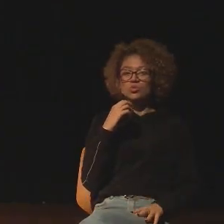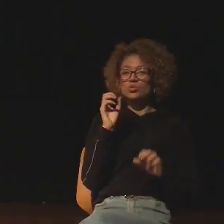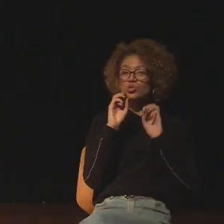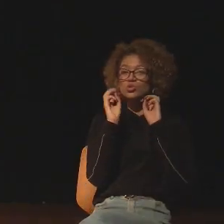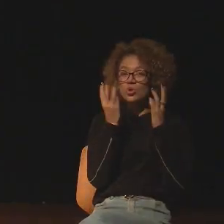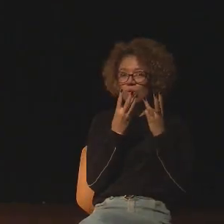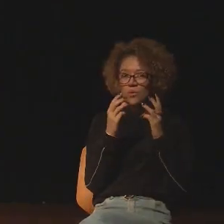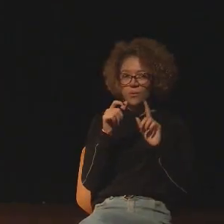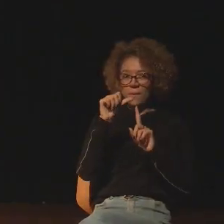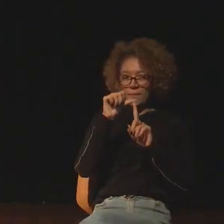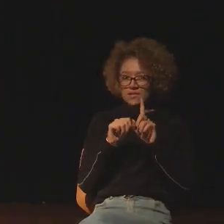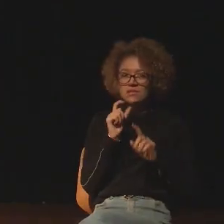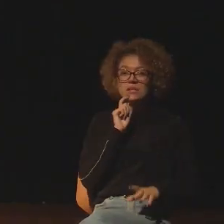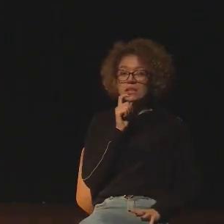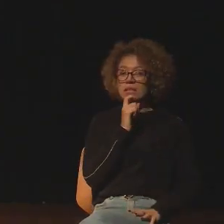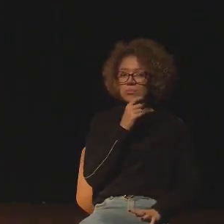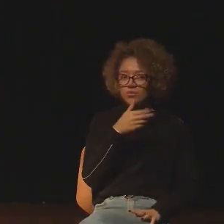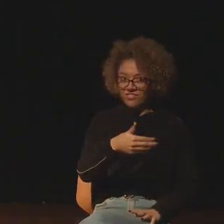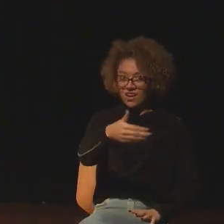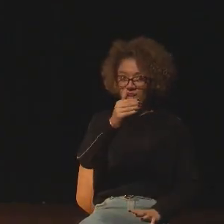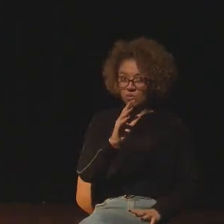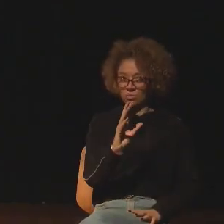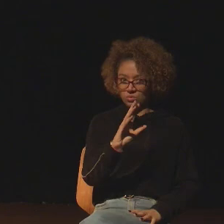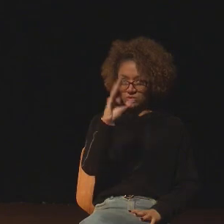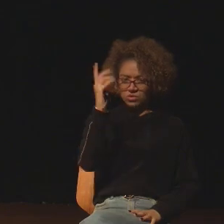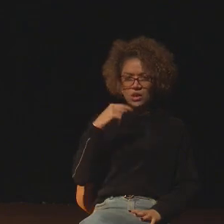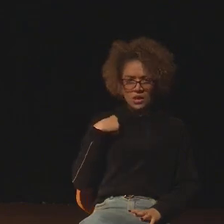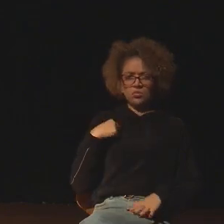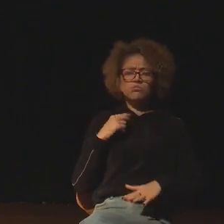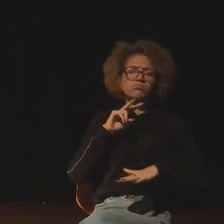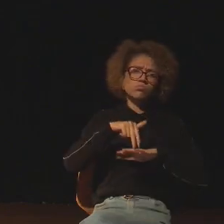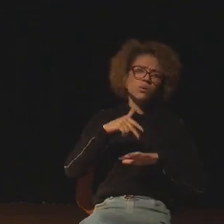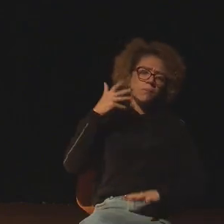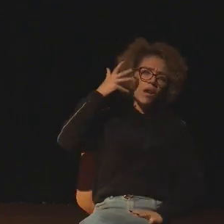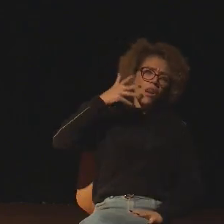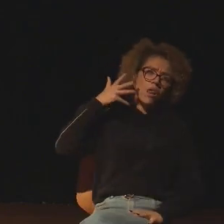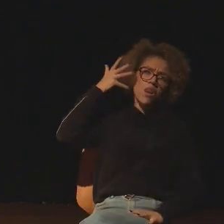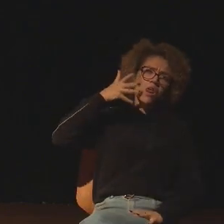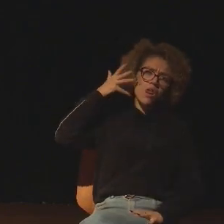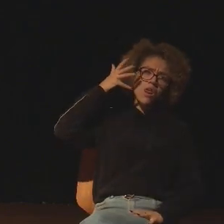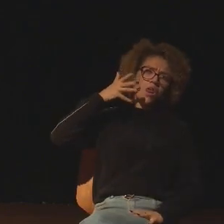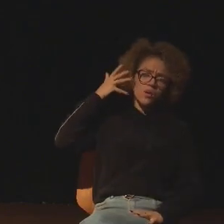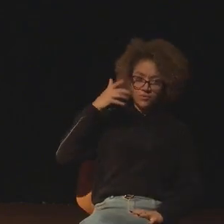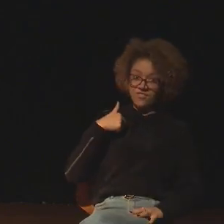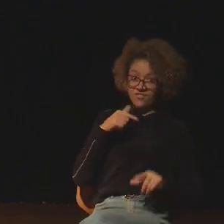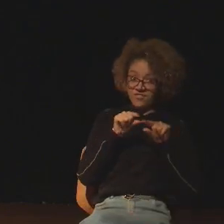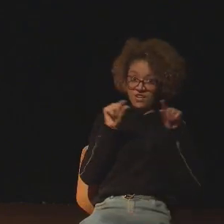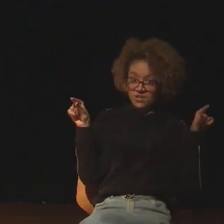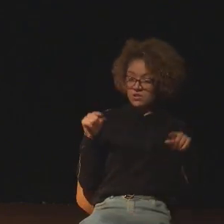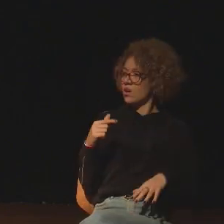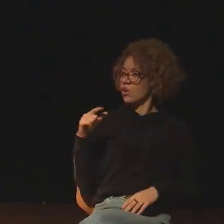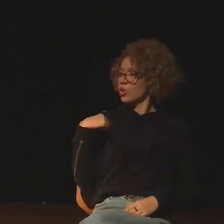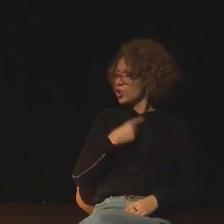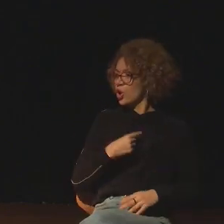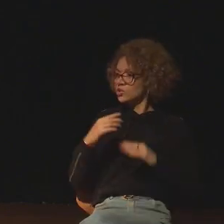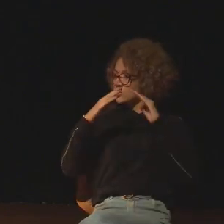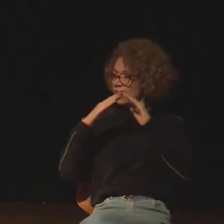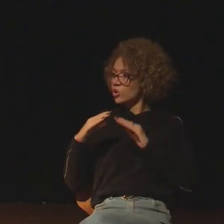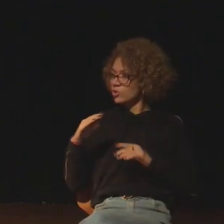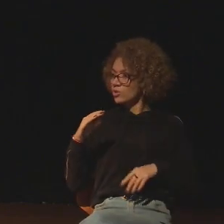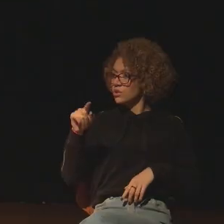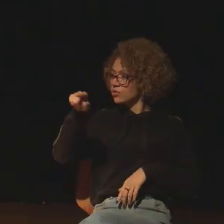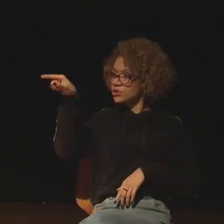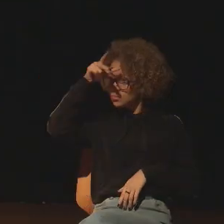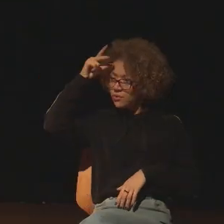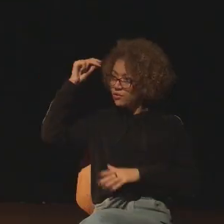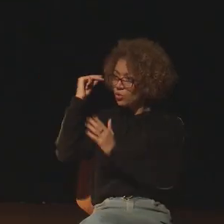que talvez venha acontecer em setembro. Fiz uma sustentação oral exatamente falando, os moradores não foram consultados